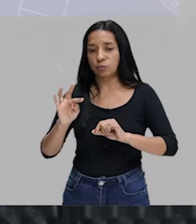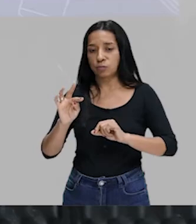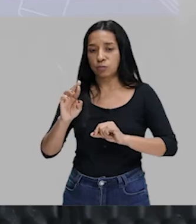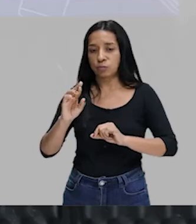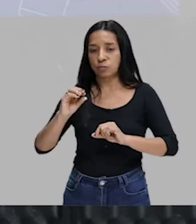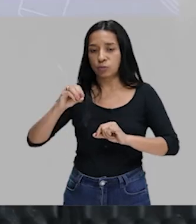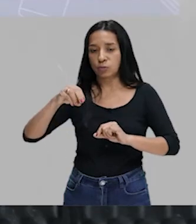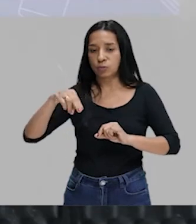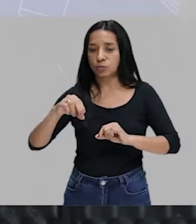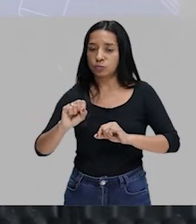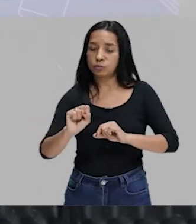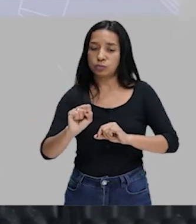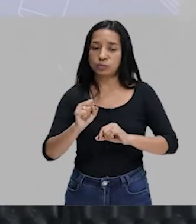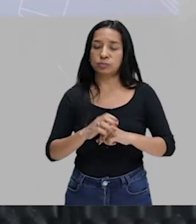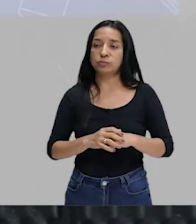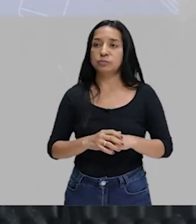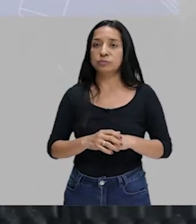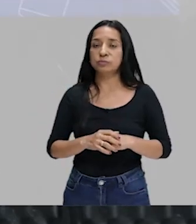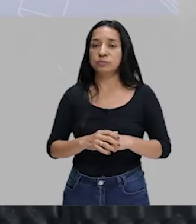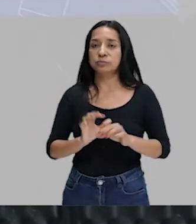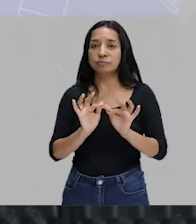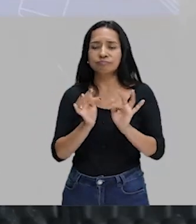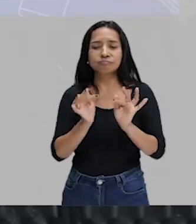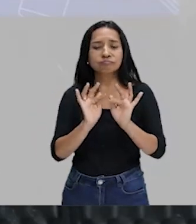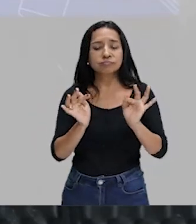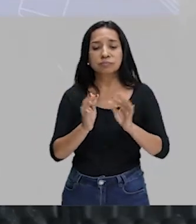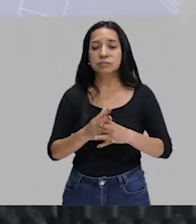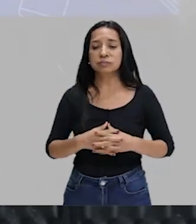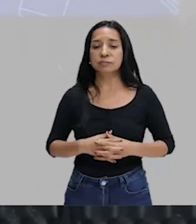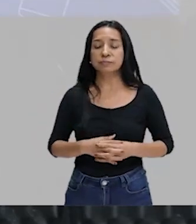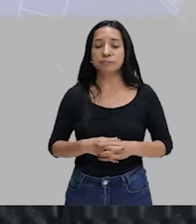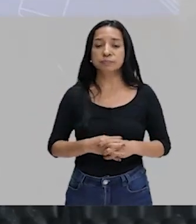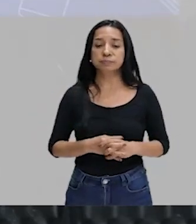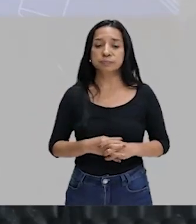certo? Veja como é bem simples.